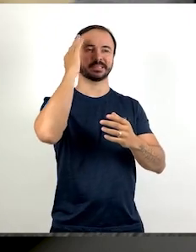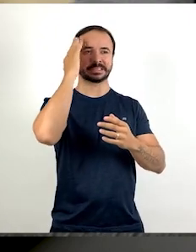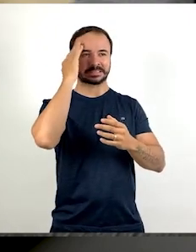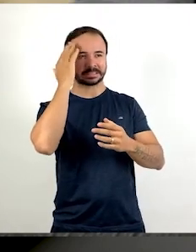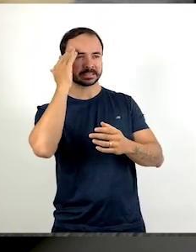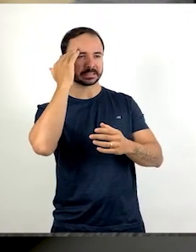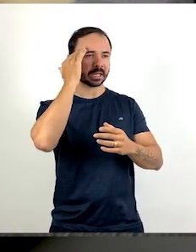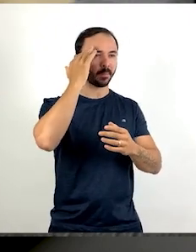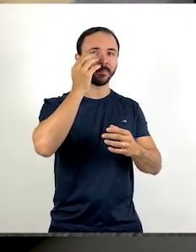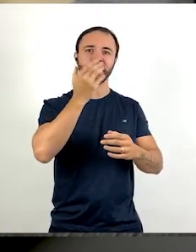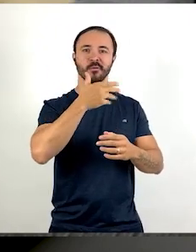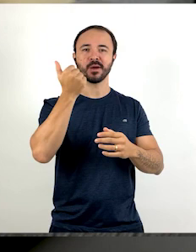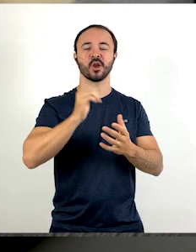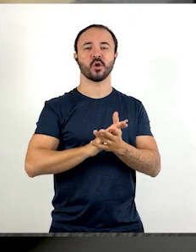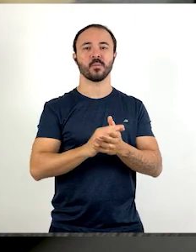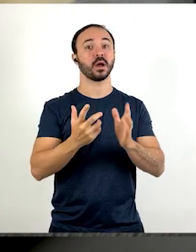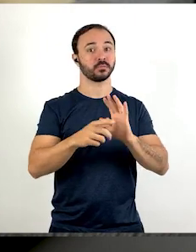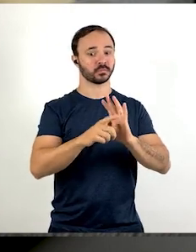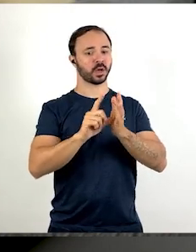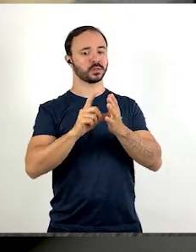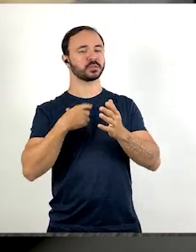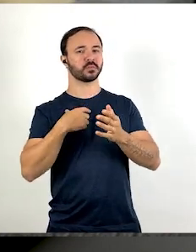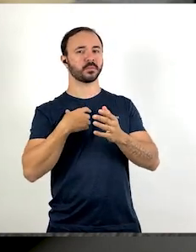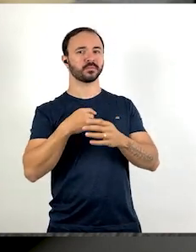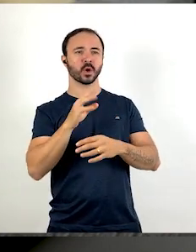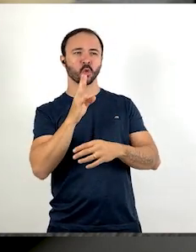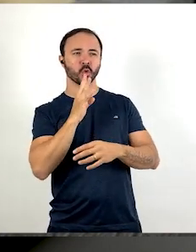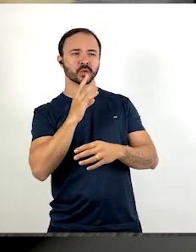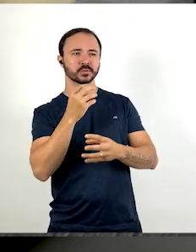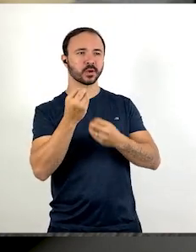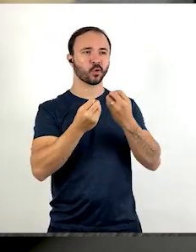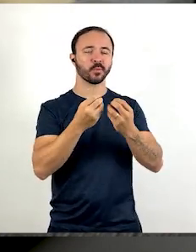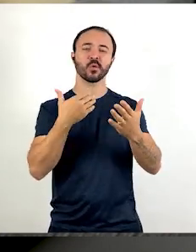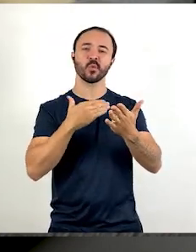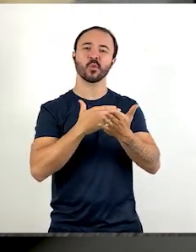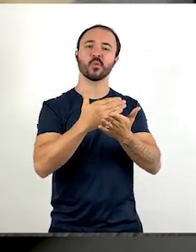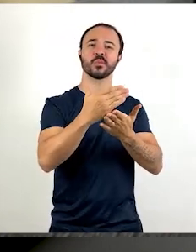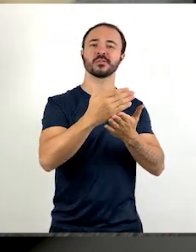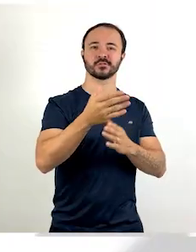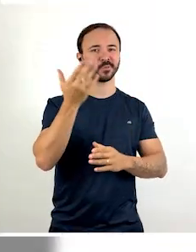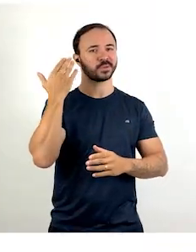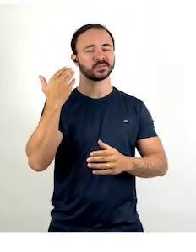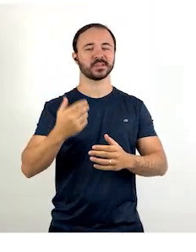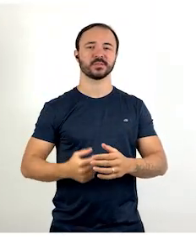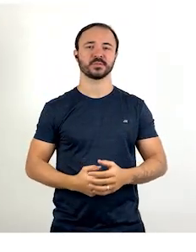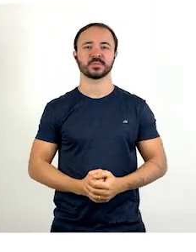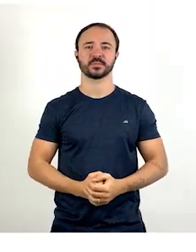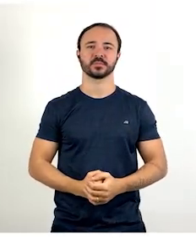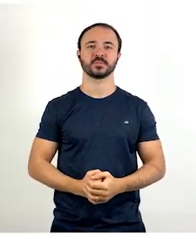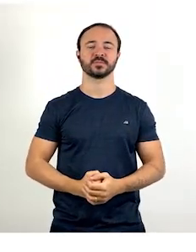definições, mas antes vamos conhecer um pouco da história por trás das correntes.